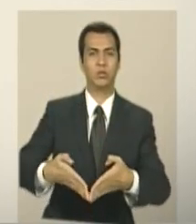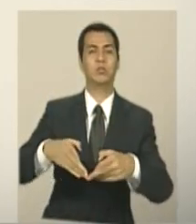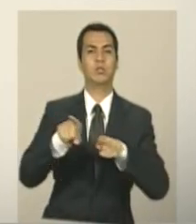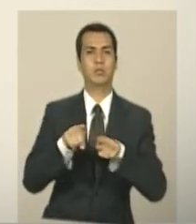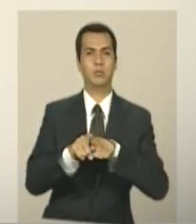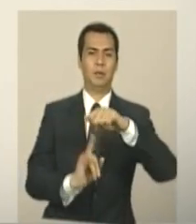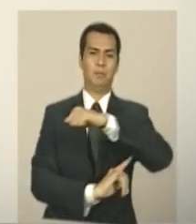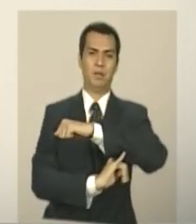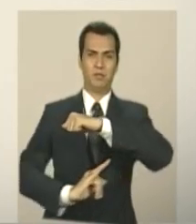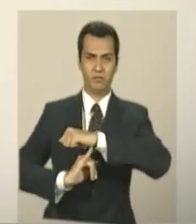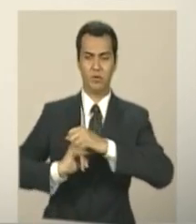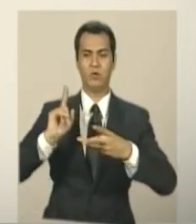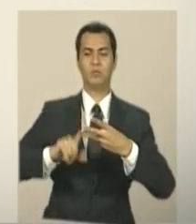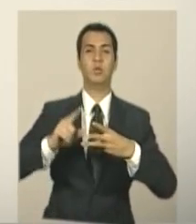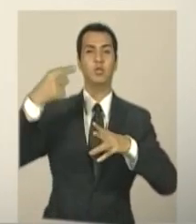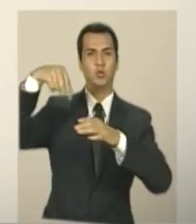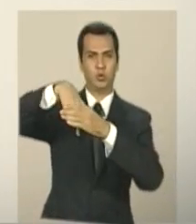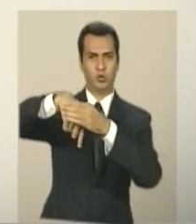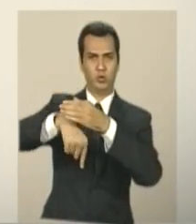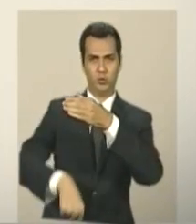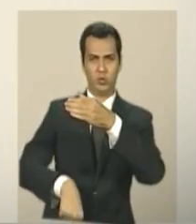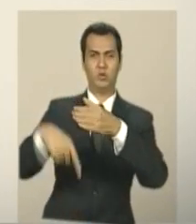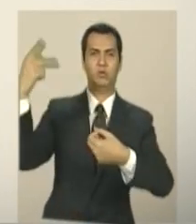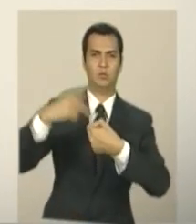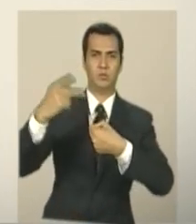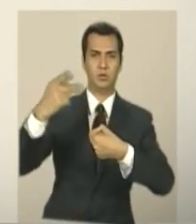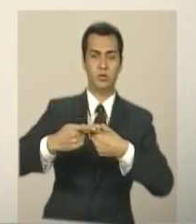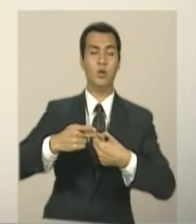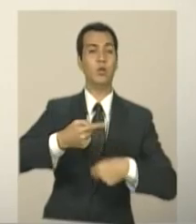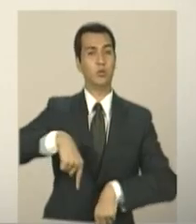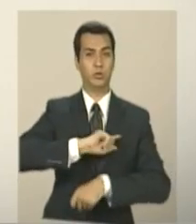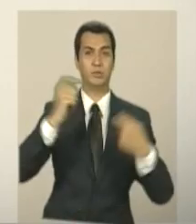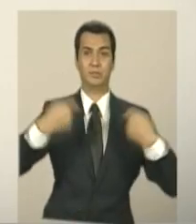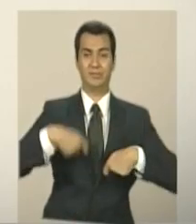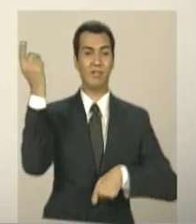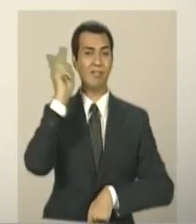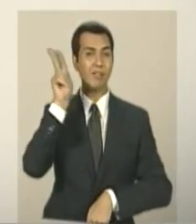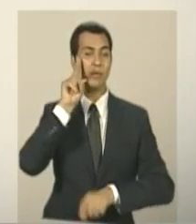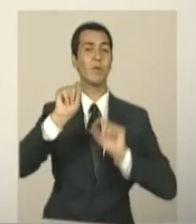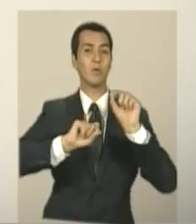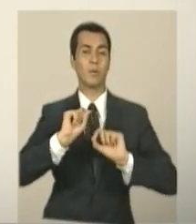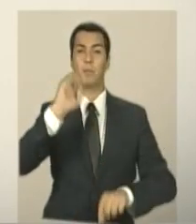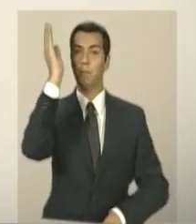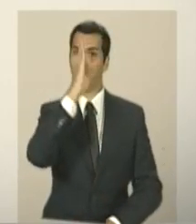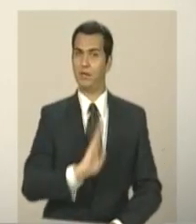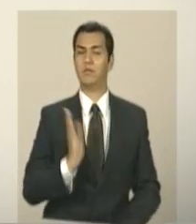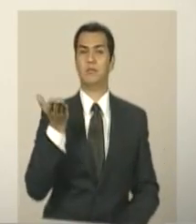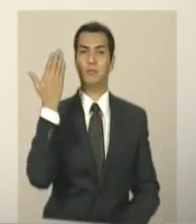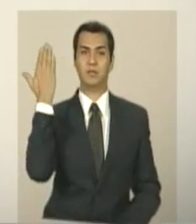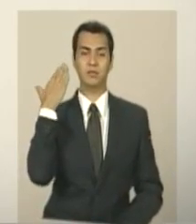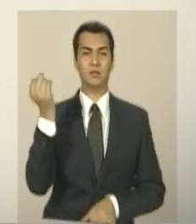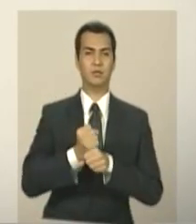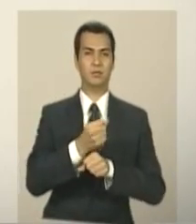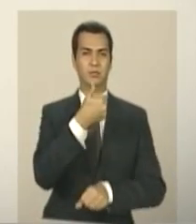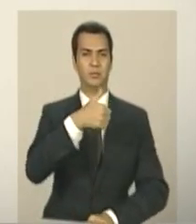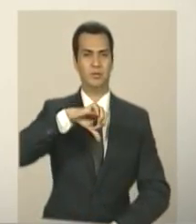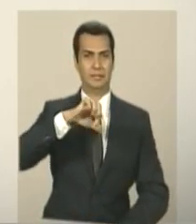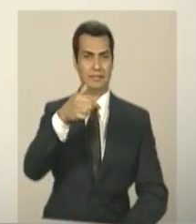plataformas e as sondas Nunca podemos esquecer que o Brasil já teve na década de